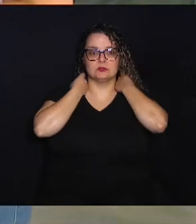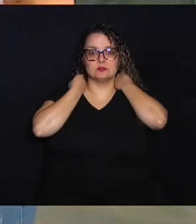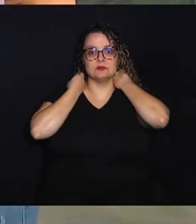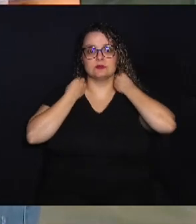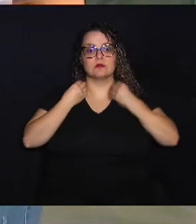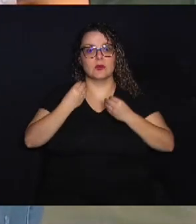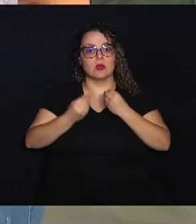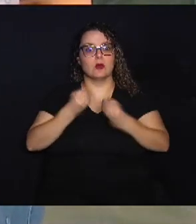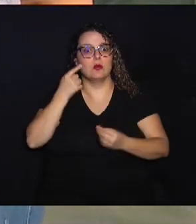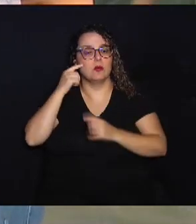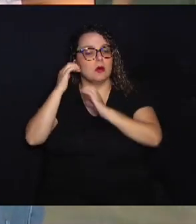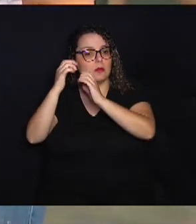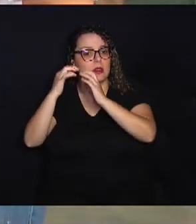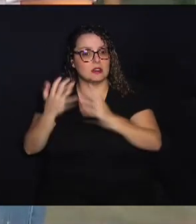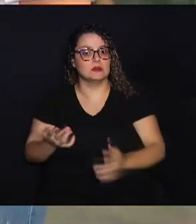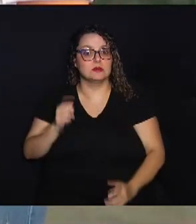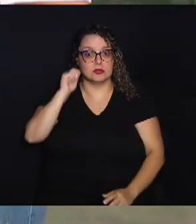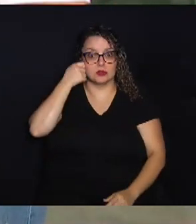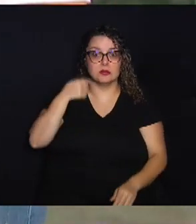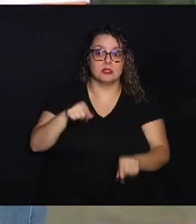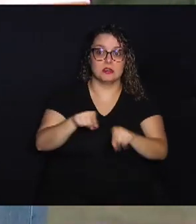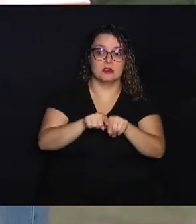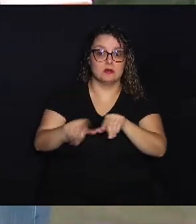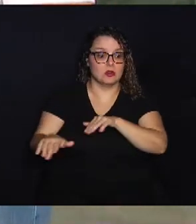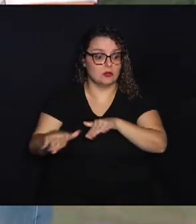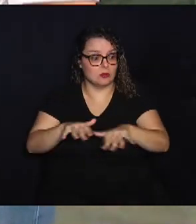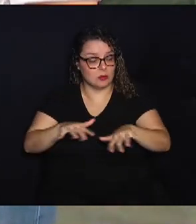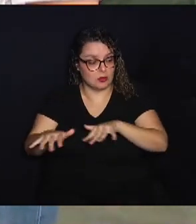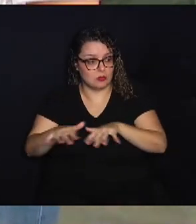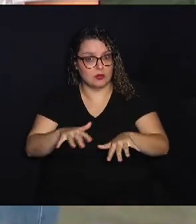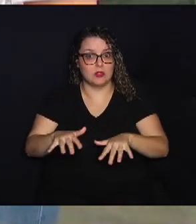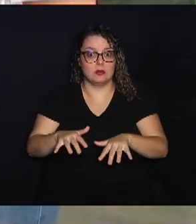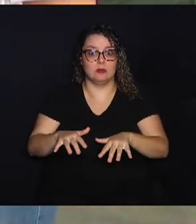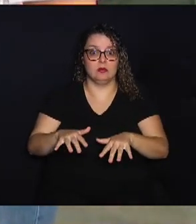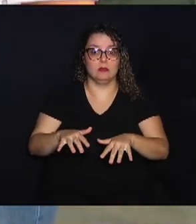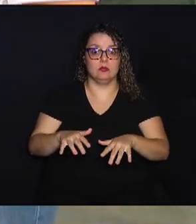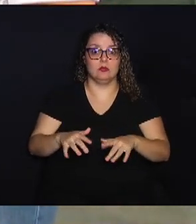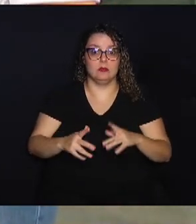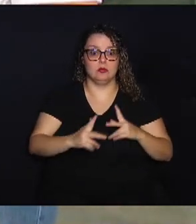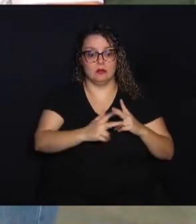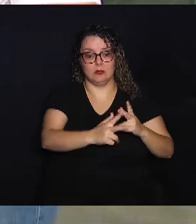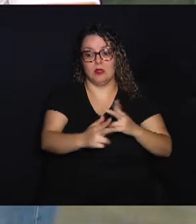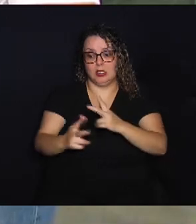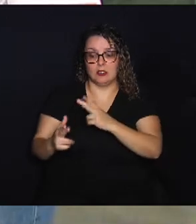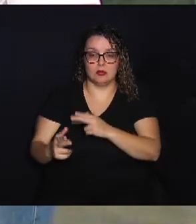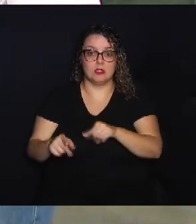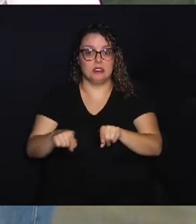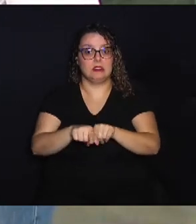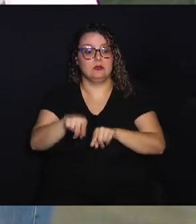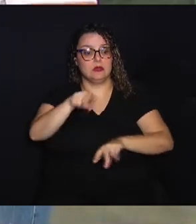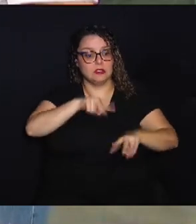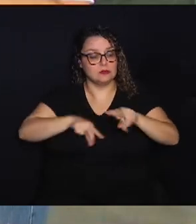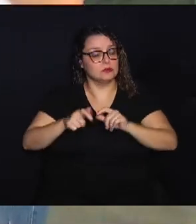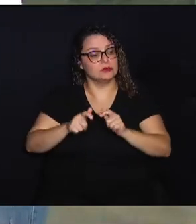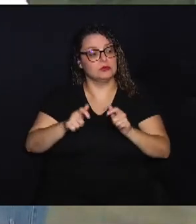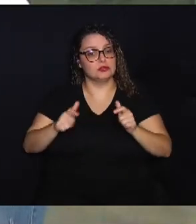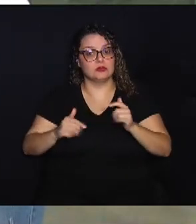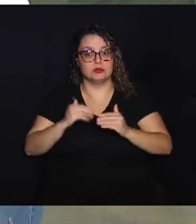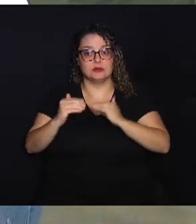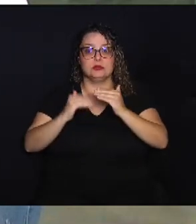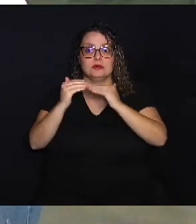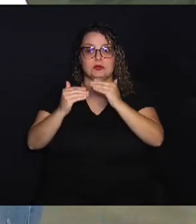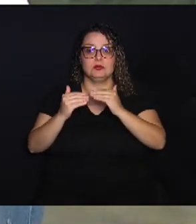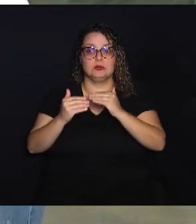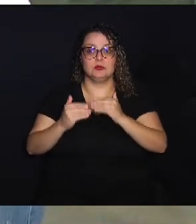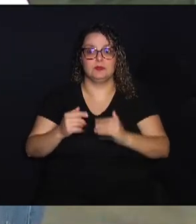também pensar que o negro também se mobilizava pelos seus e por essa visão do crescimento e também